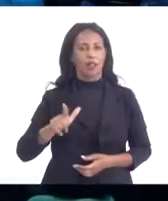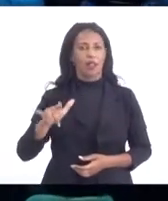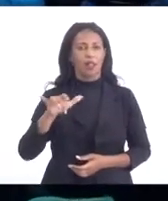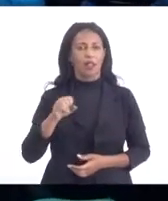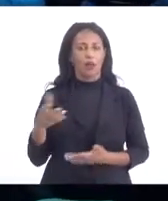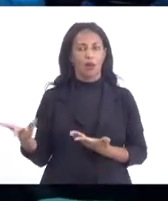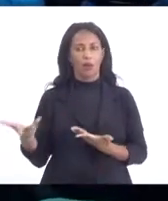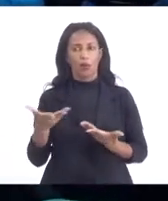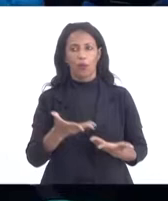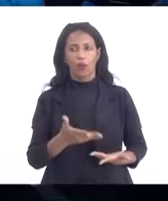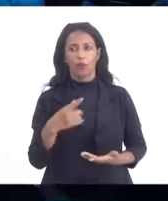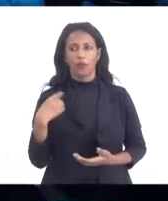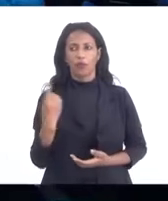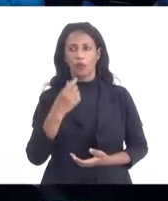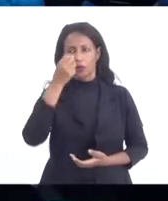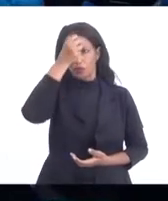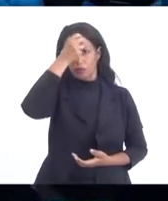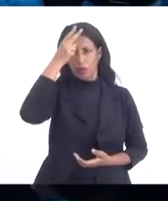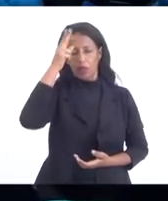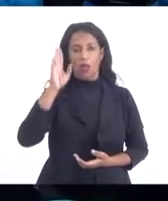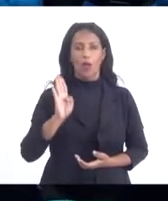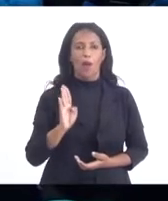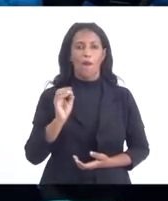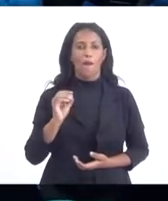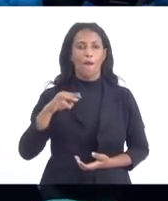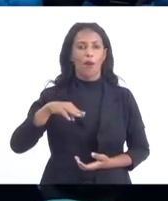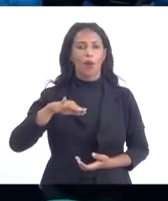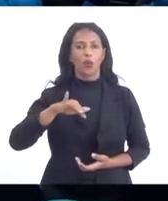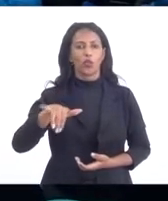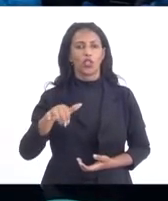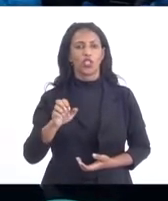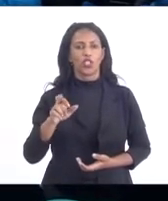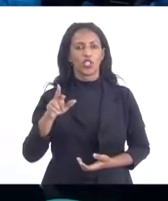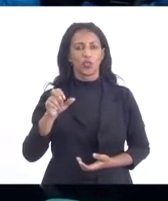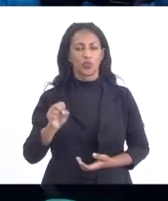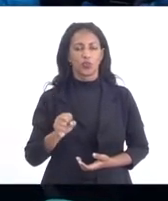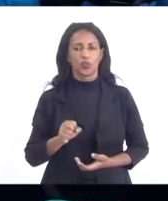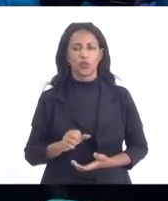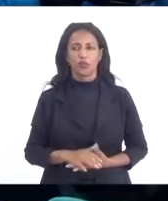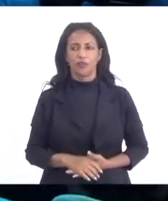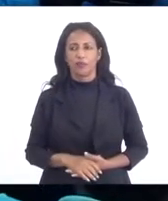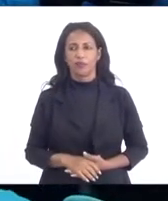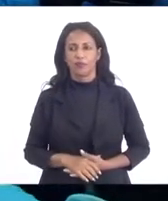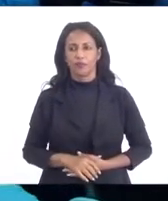com a palavra, nosso prefeito de Bom Jesus, Itabapuana, Paulo Sérgio Cirilo.